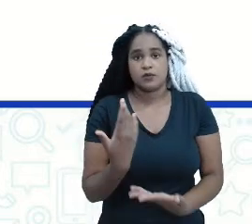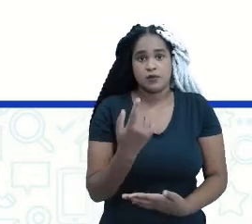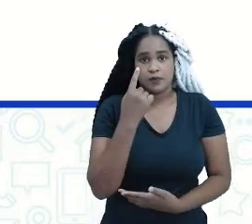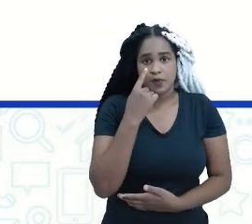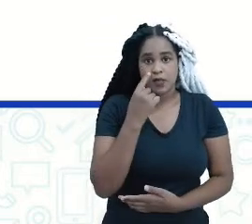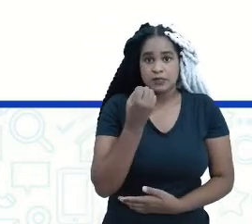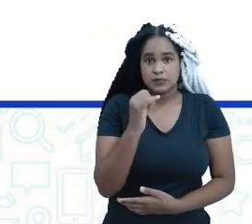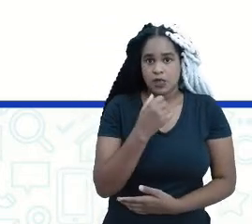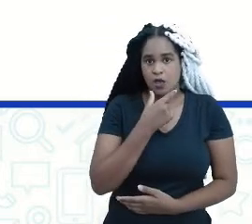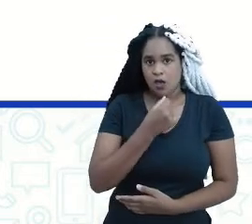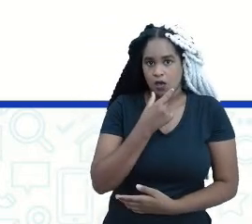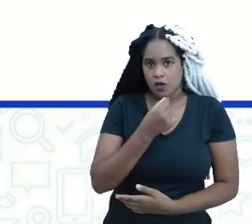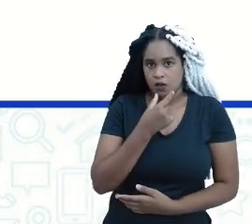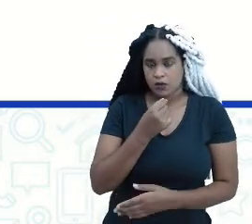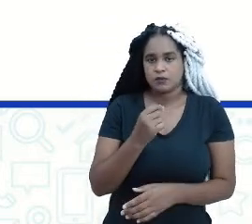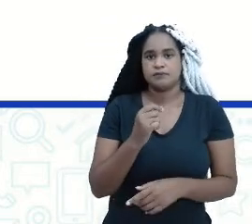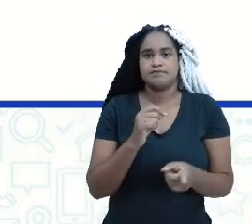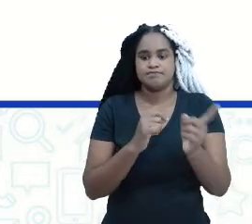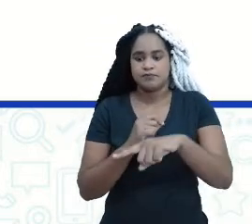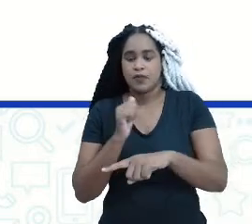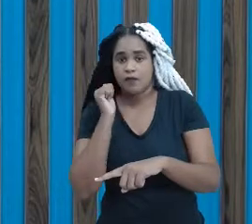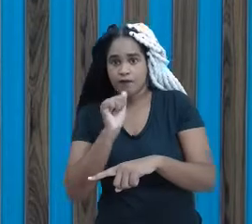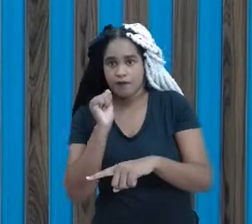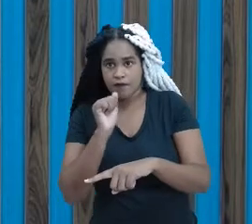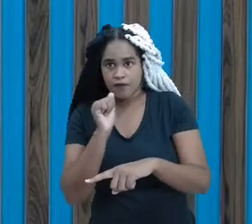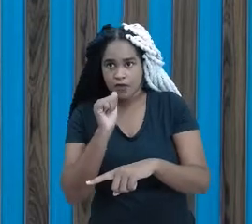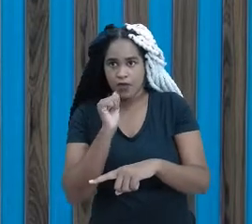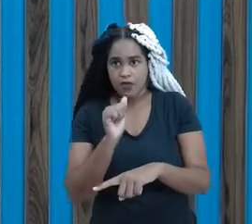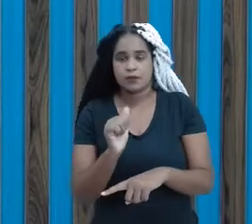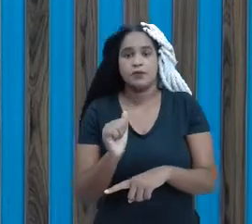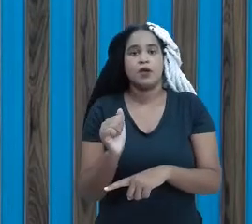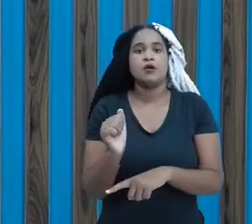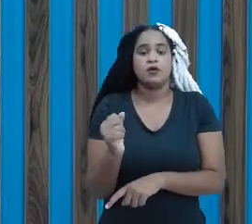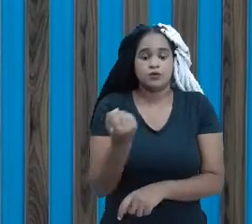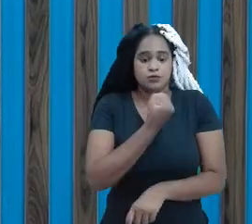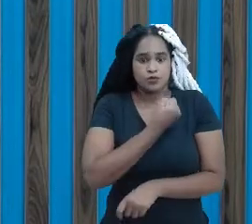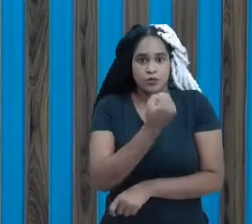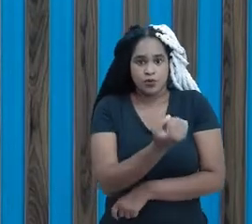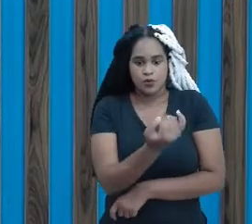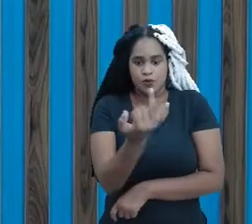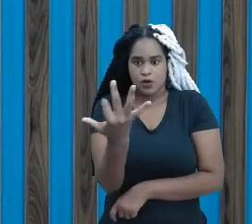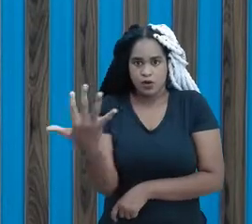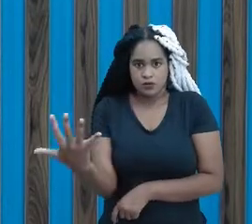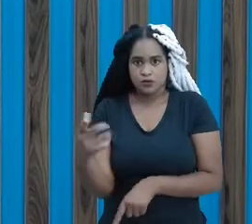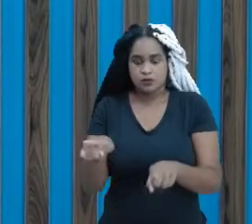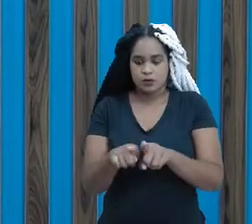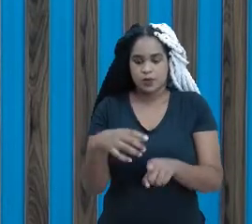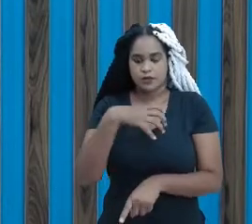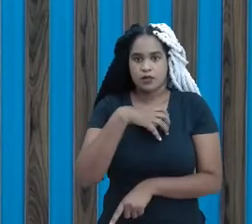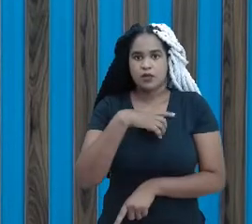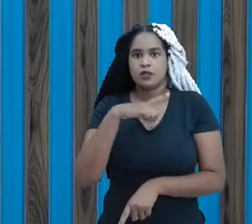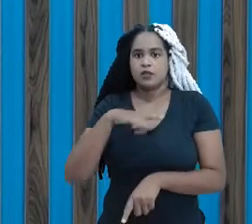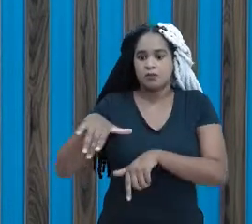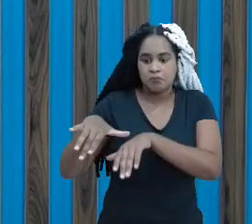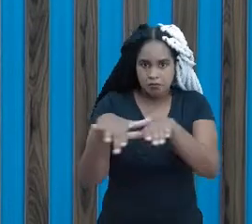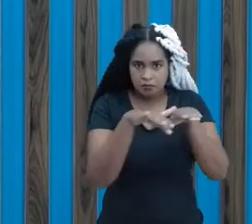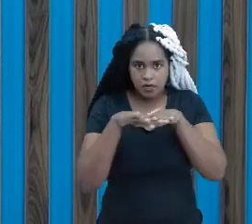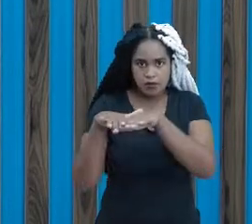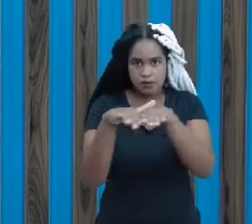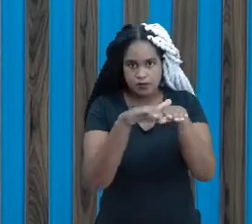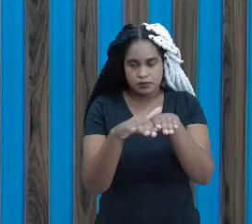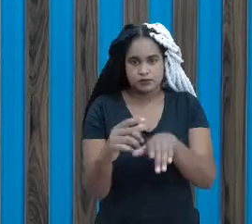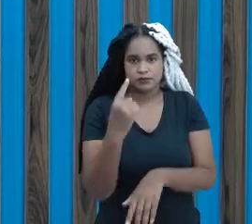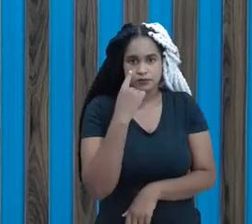ó, tanto do macho quanto da fêmea, o número e a forma exibem um padrão, tá certo?